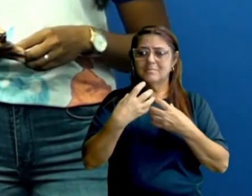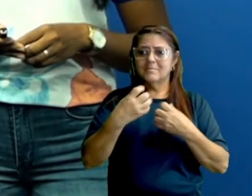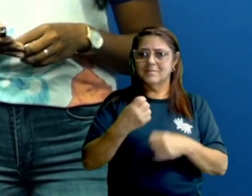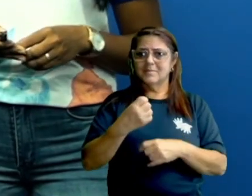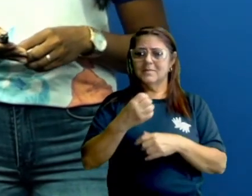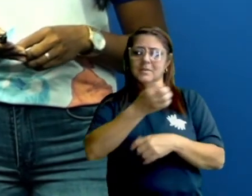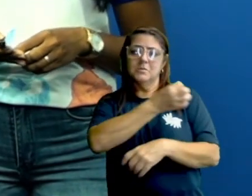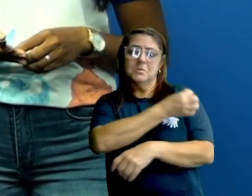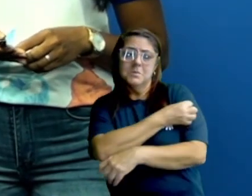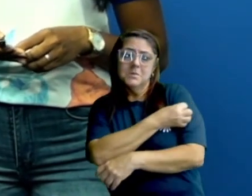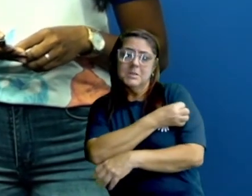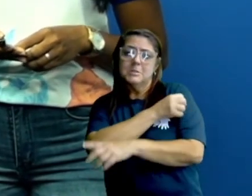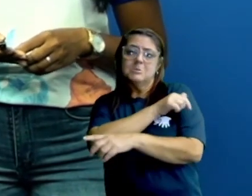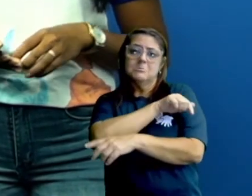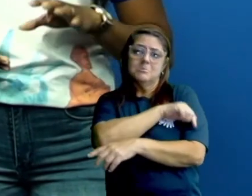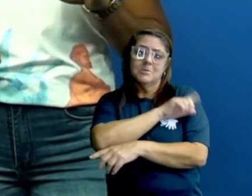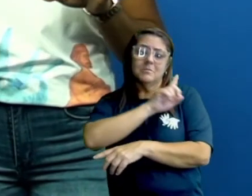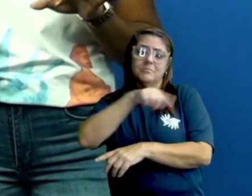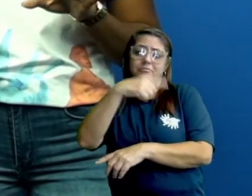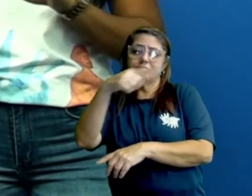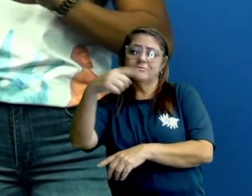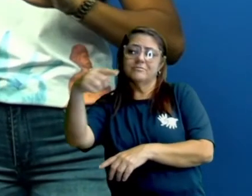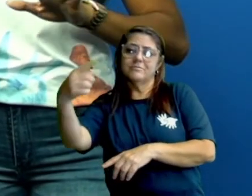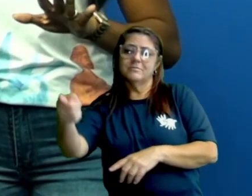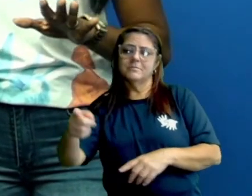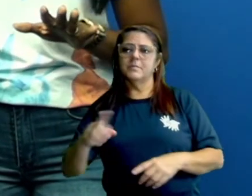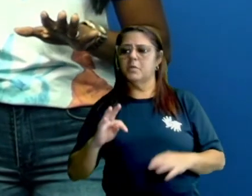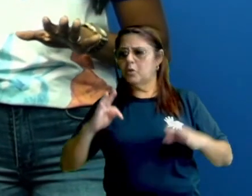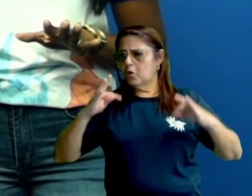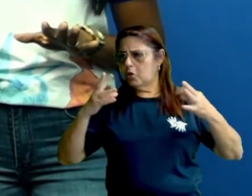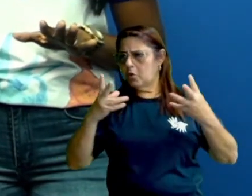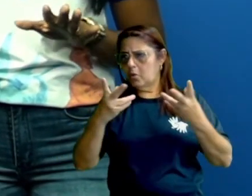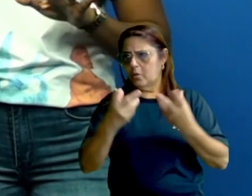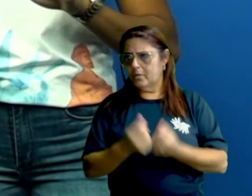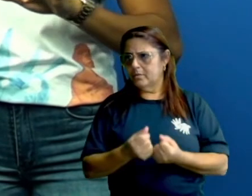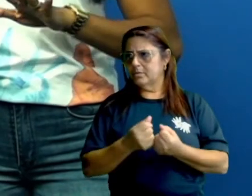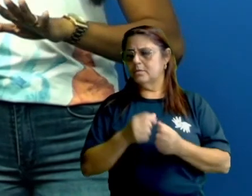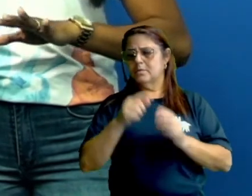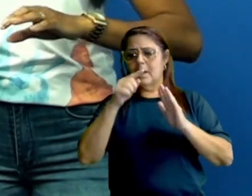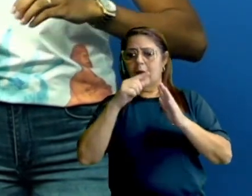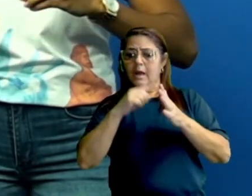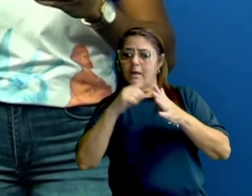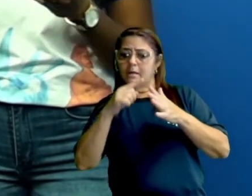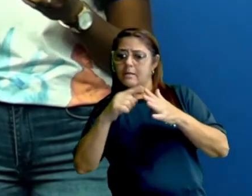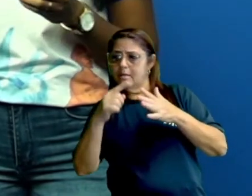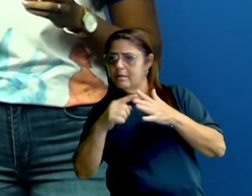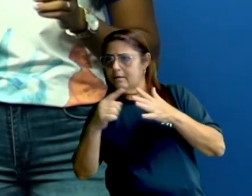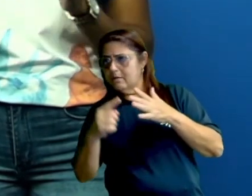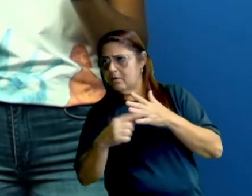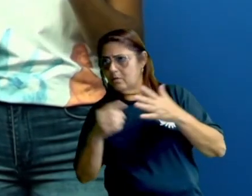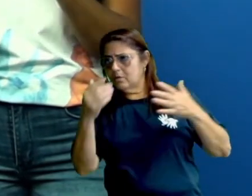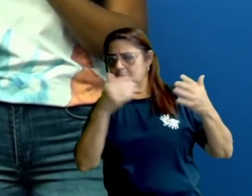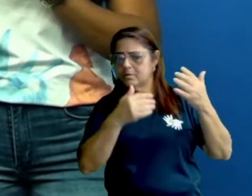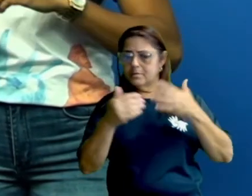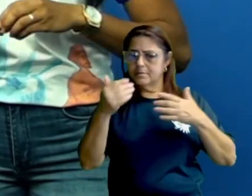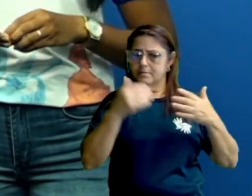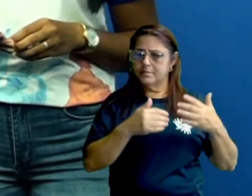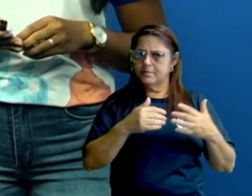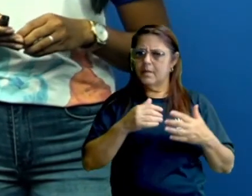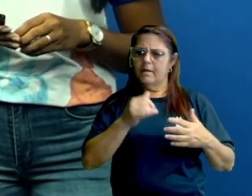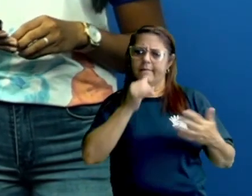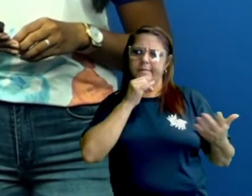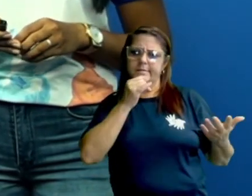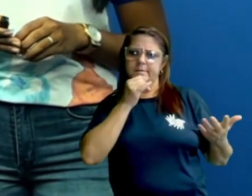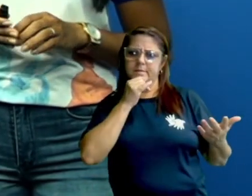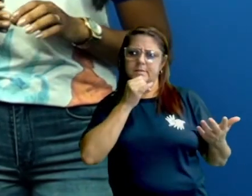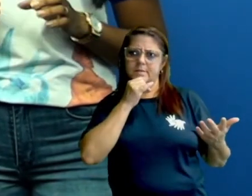anos seguintes, certo? Bom, estão todas aí, cada uma com a sua partezinha. E aí eu trouxe um